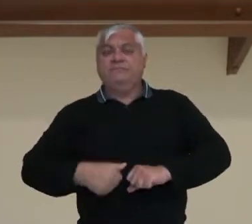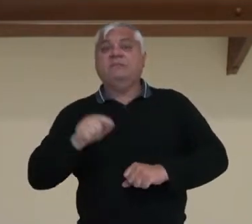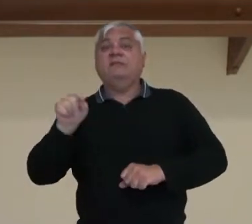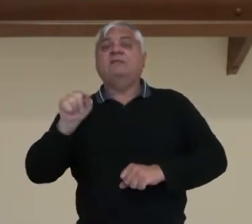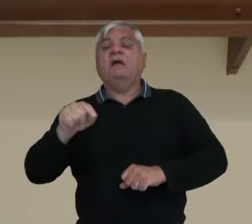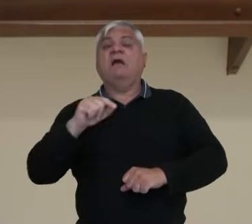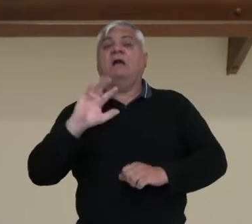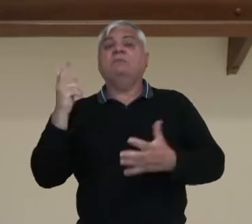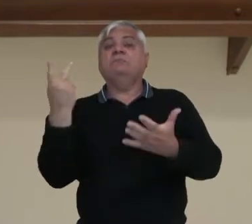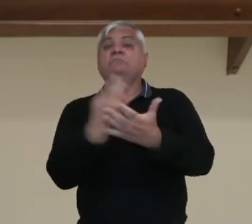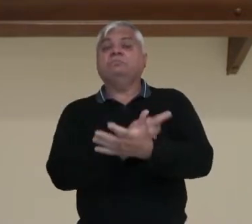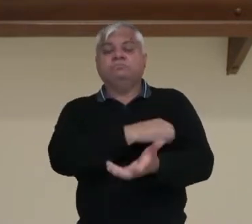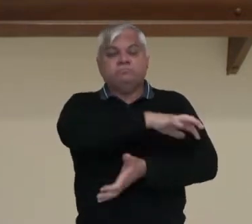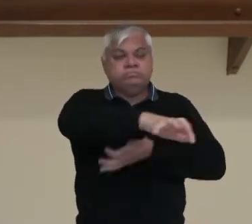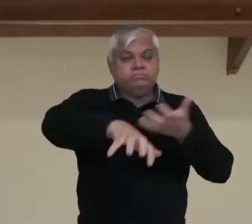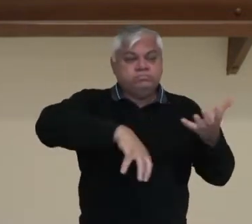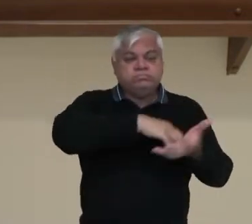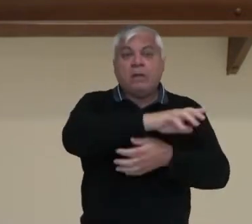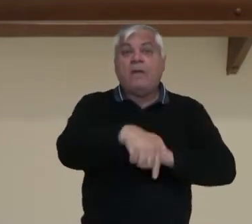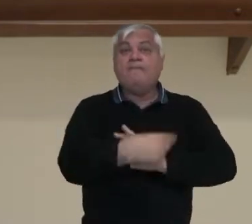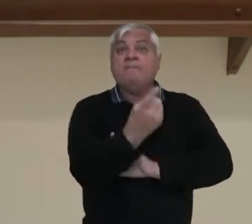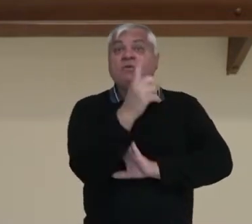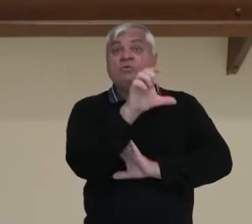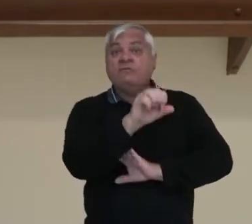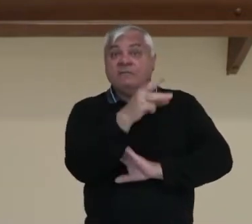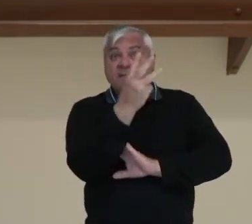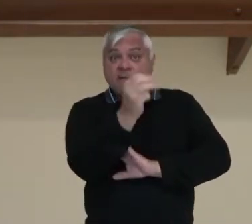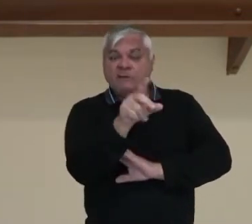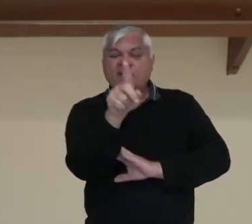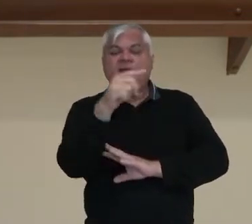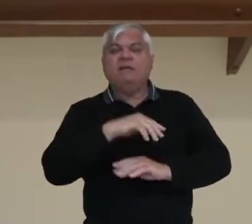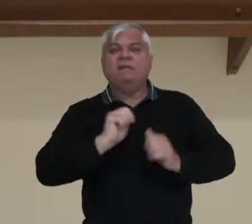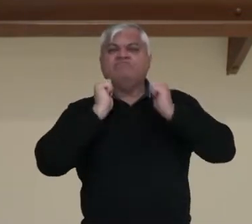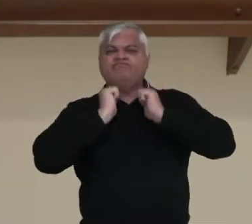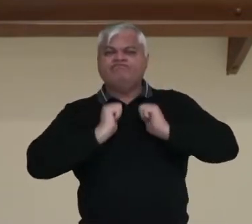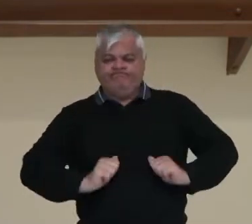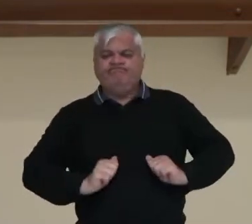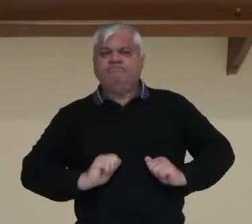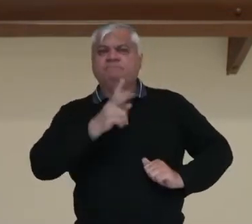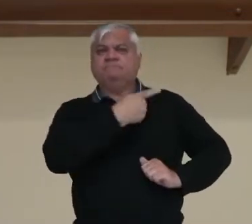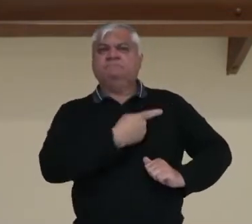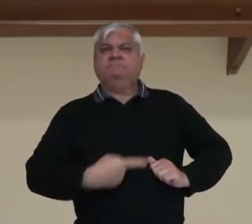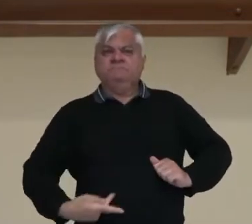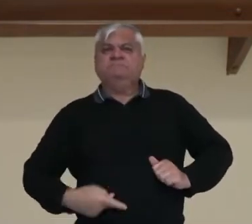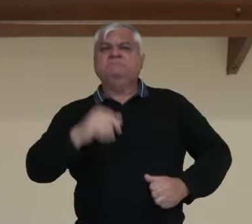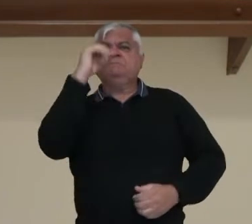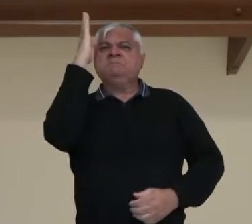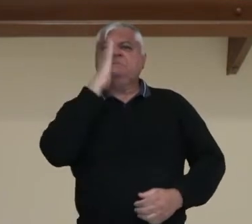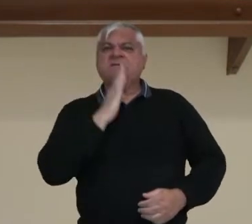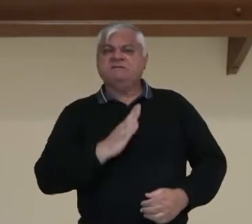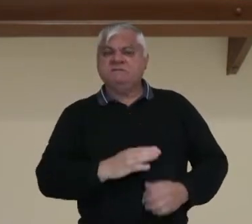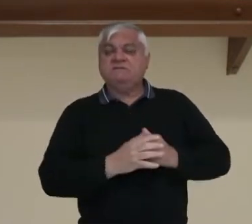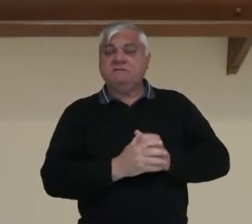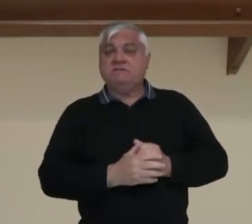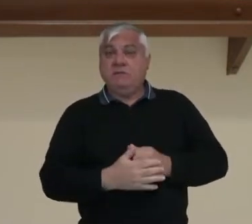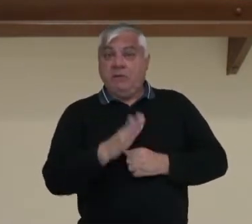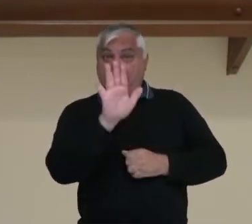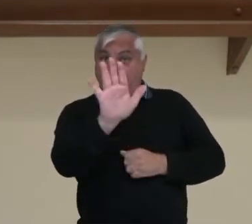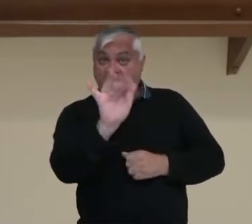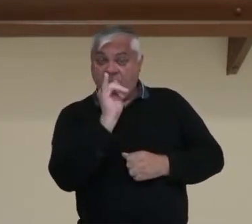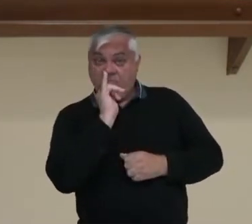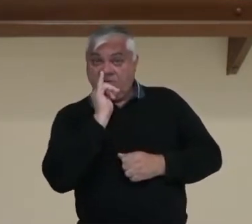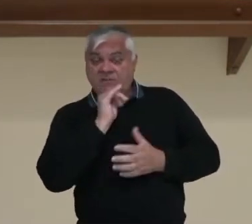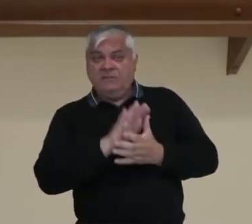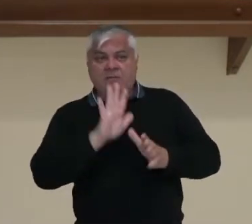de 1930, ele vai assumir o governo do Brasil. Não foi através